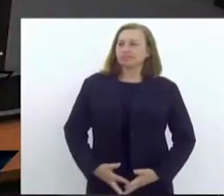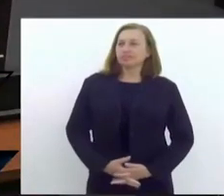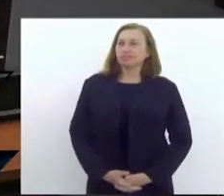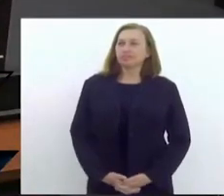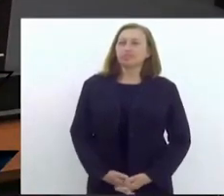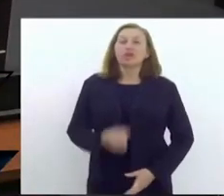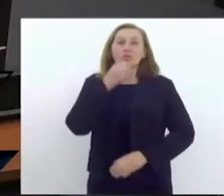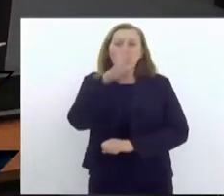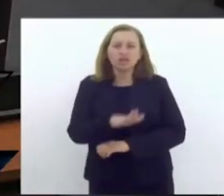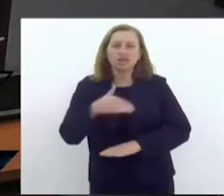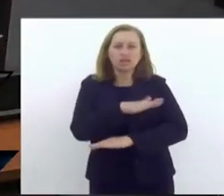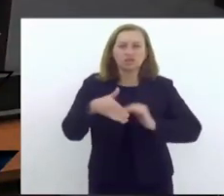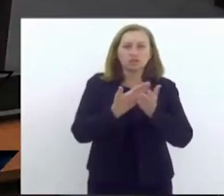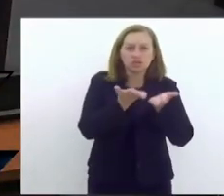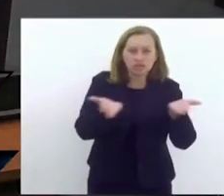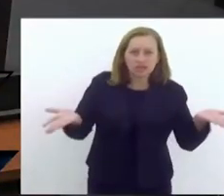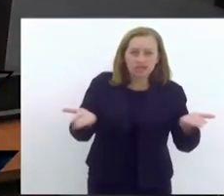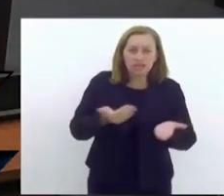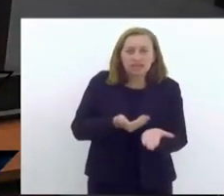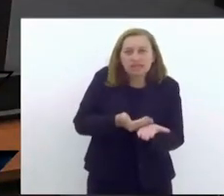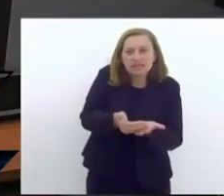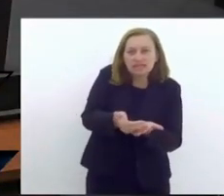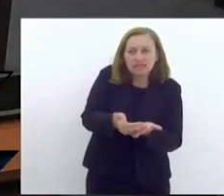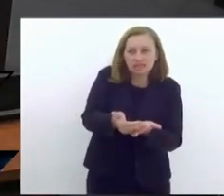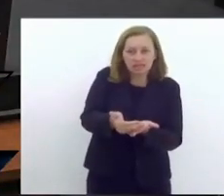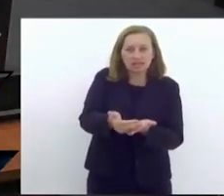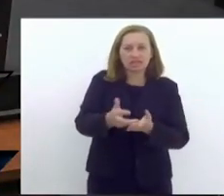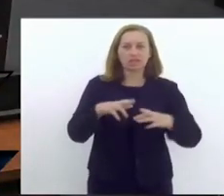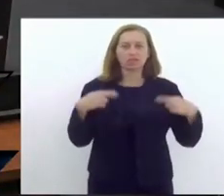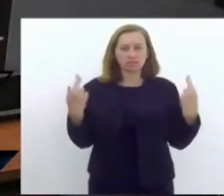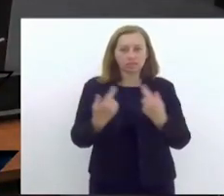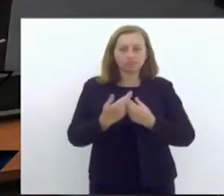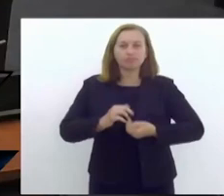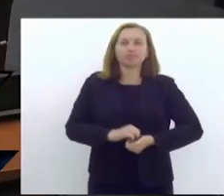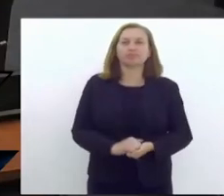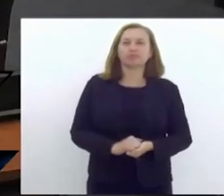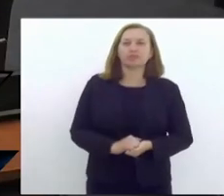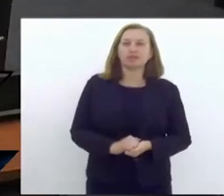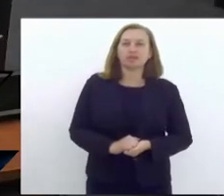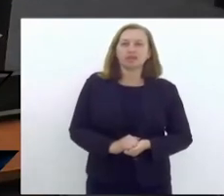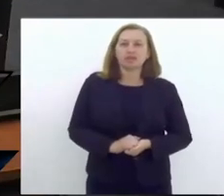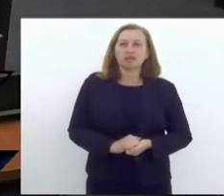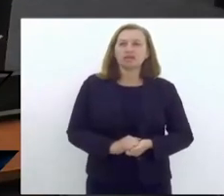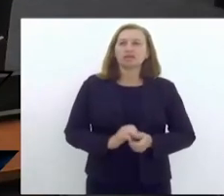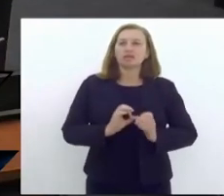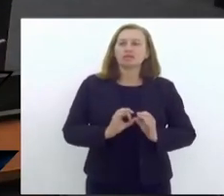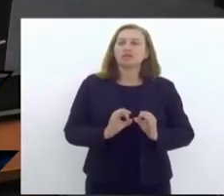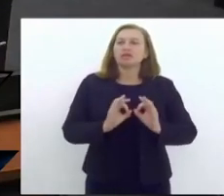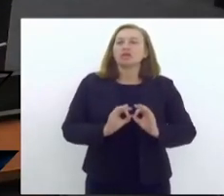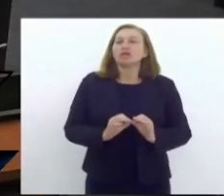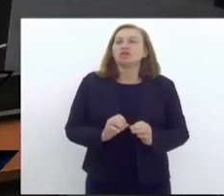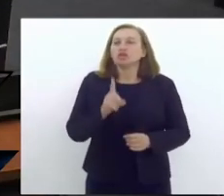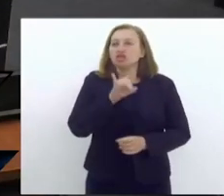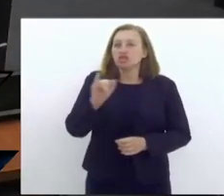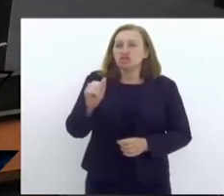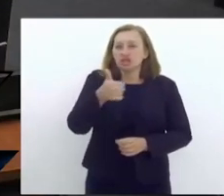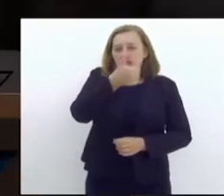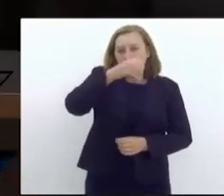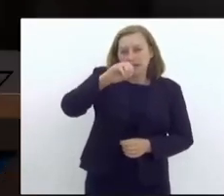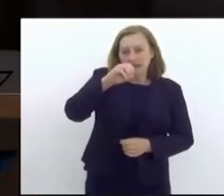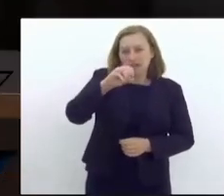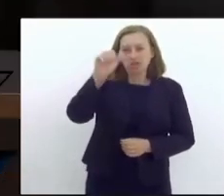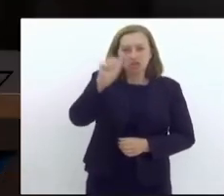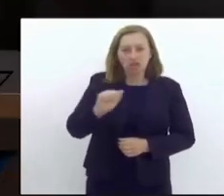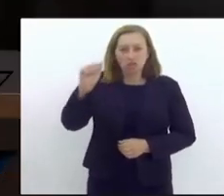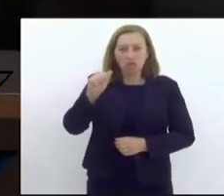Boa tarde a todos e todas está reaberto a sessão sessão ordinária do dia 10 de agosto de